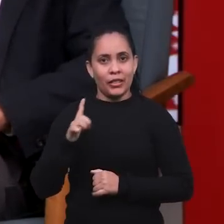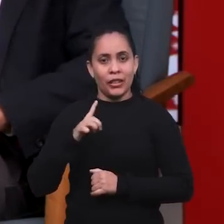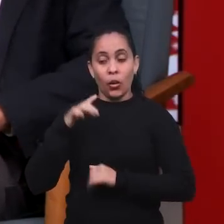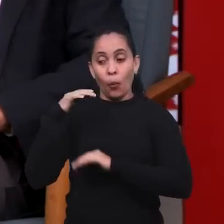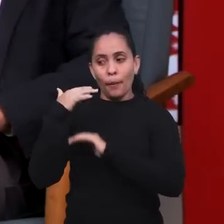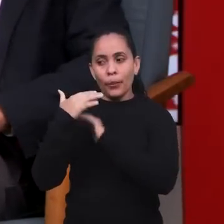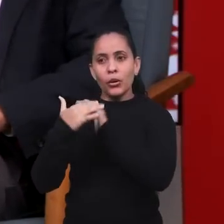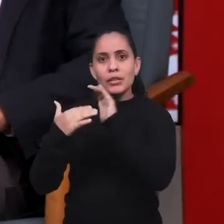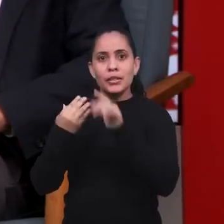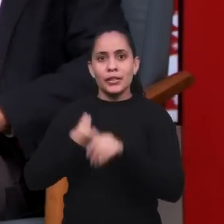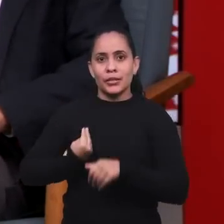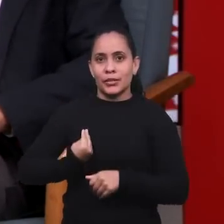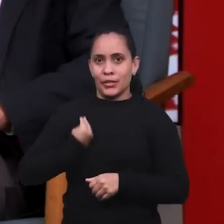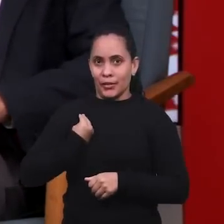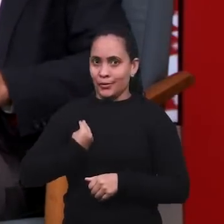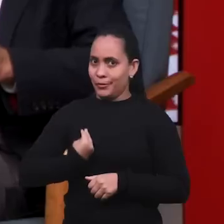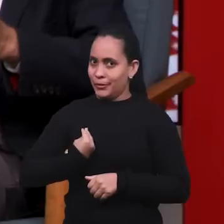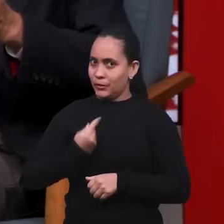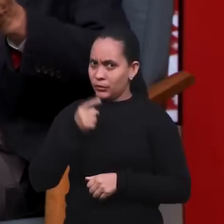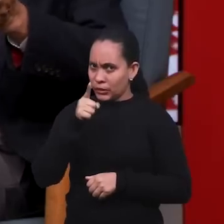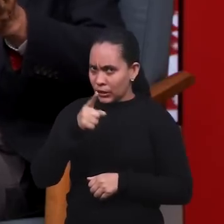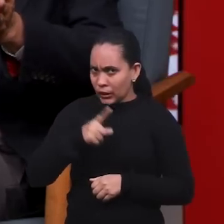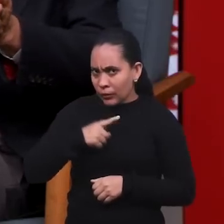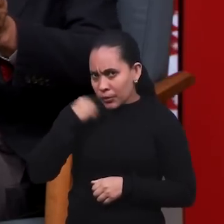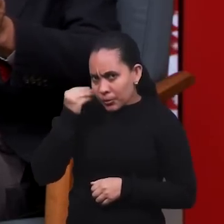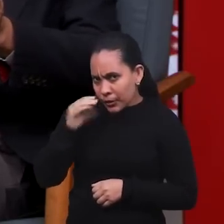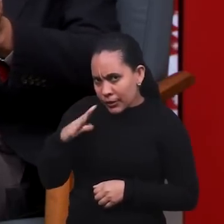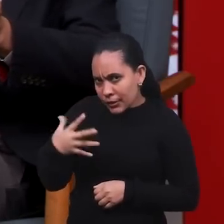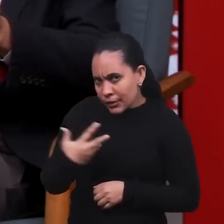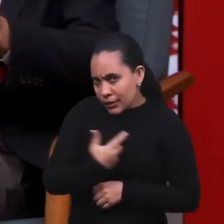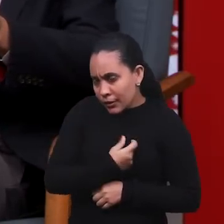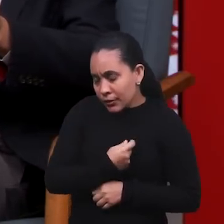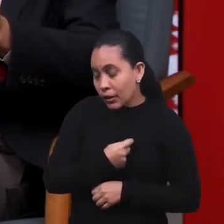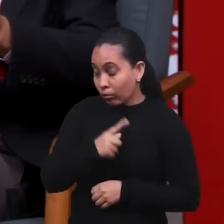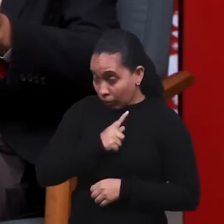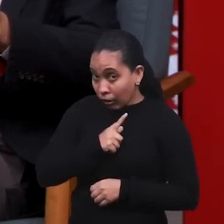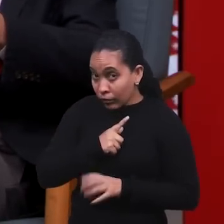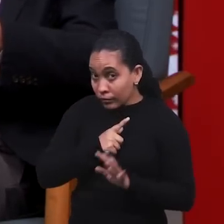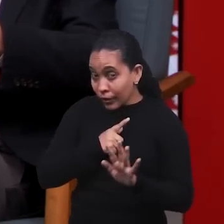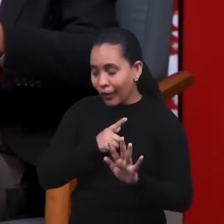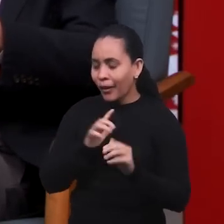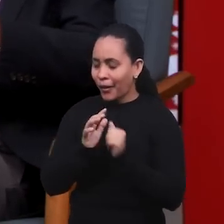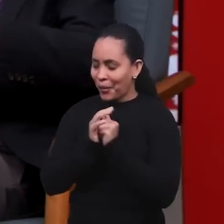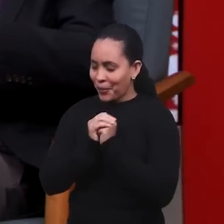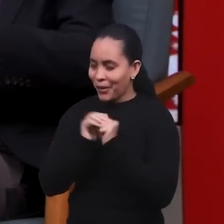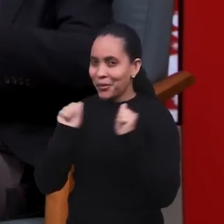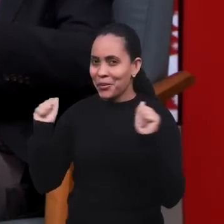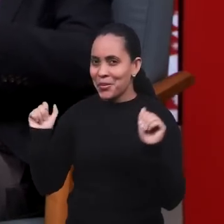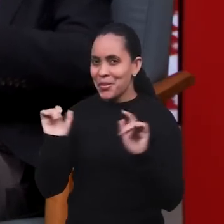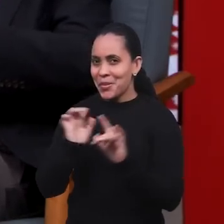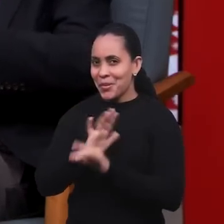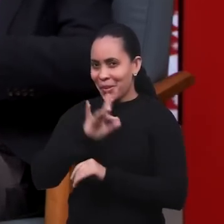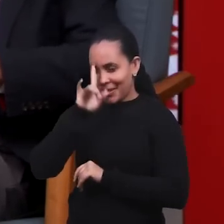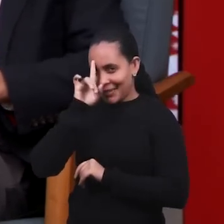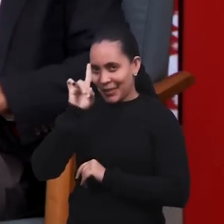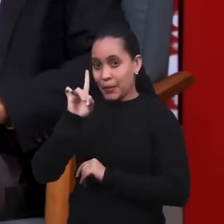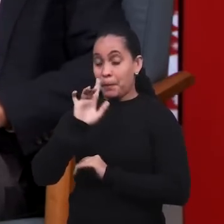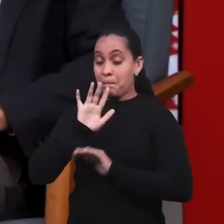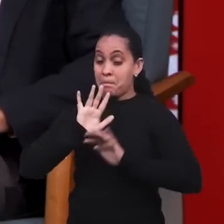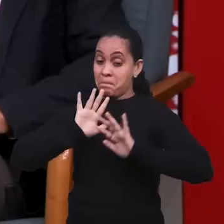tem um processo na vida do homem. Você teve uma experiência de salvação? Teve. Amém, glória a